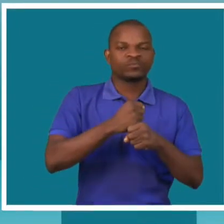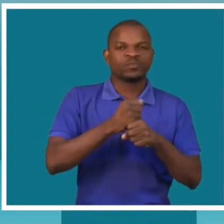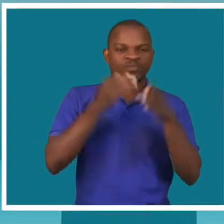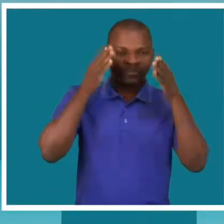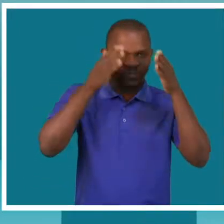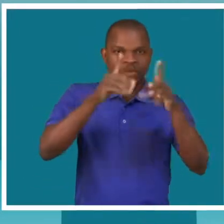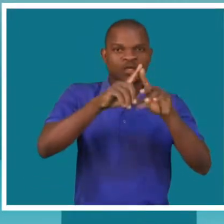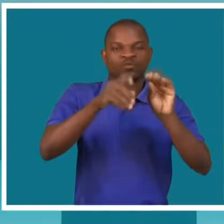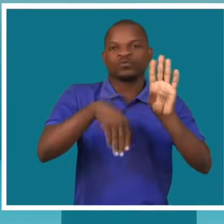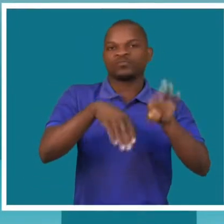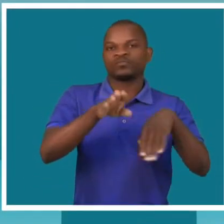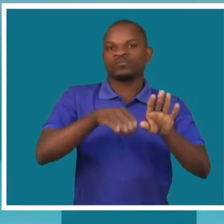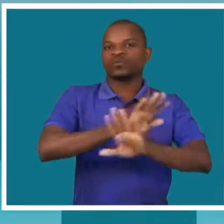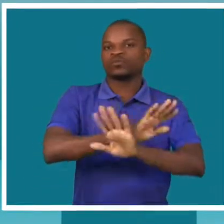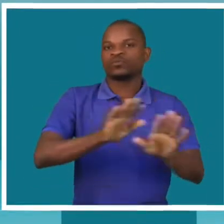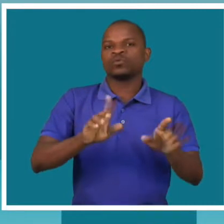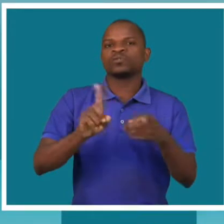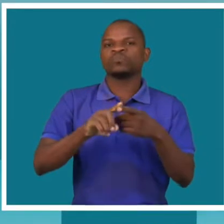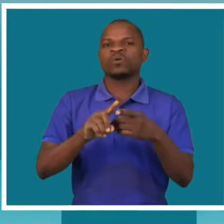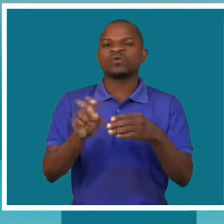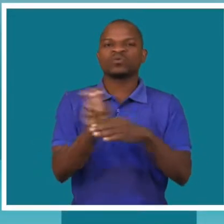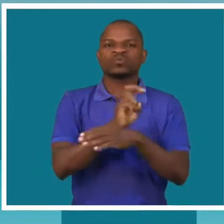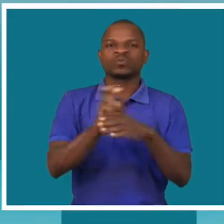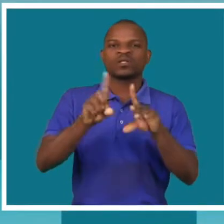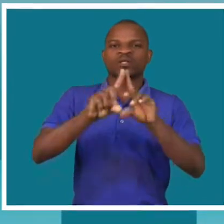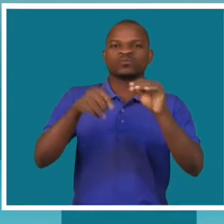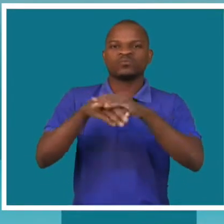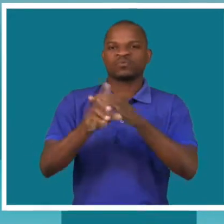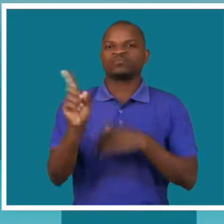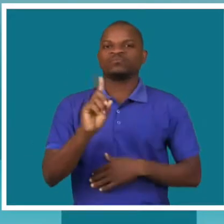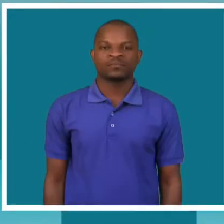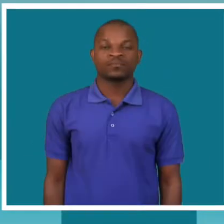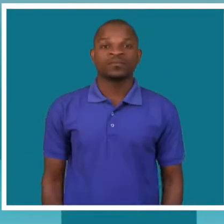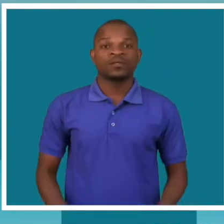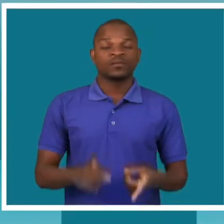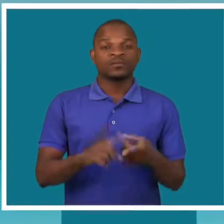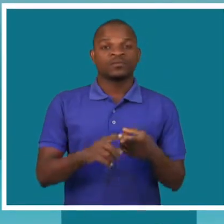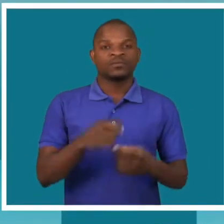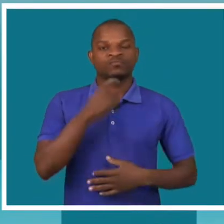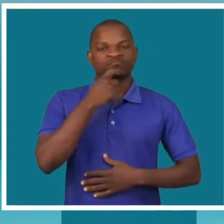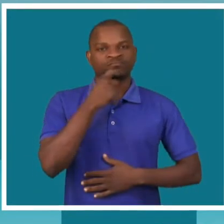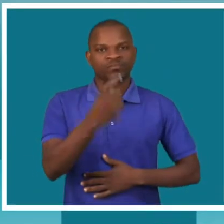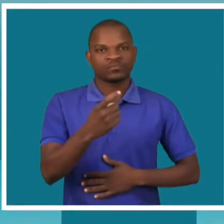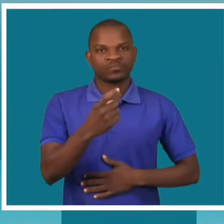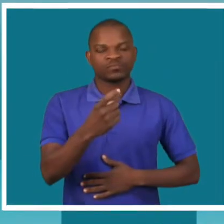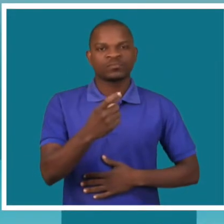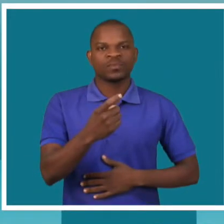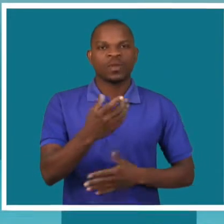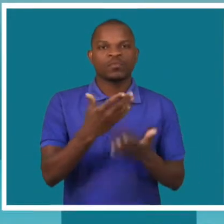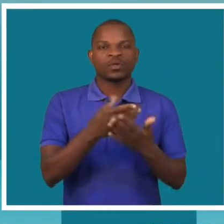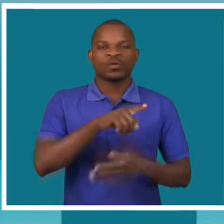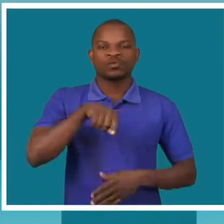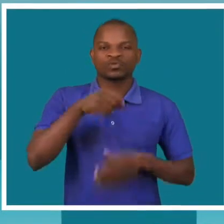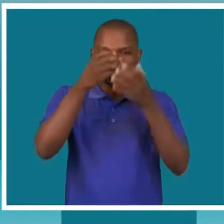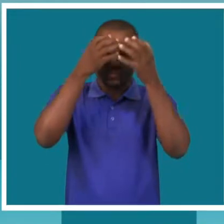trabalha no seu cotidiano só para jogar futebol, em vez de cuidar também das suas contas bancárias. Não digo que não temos a